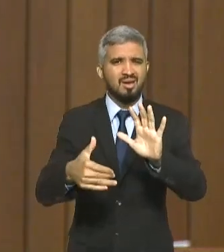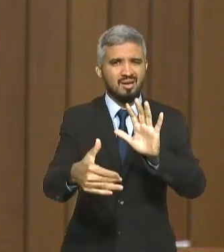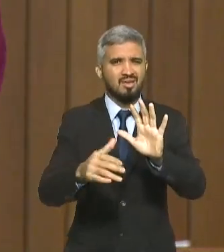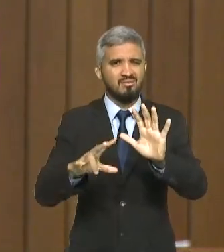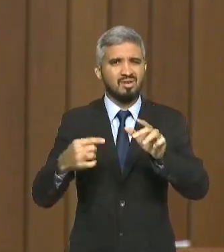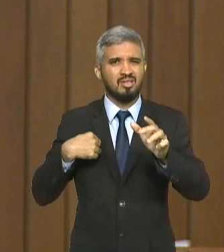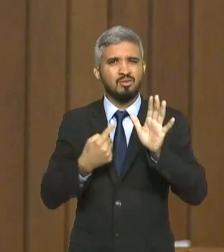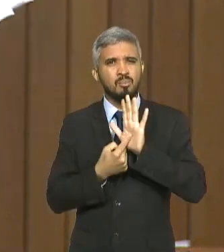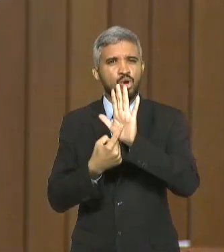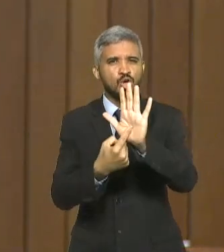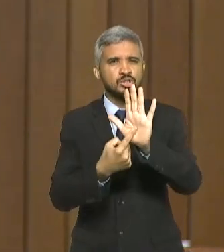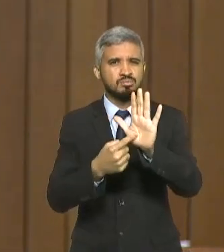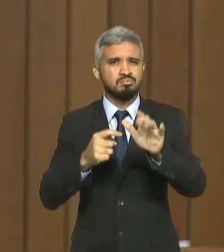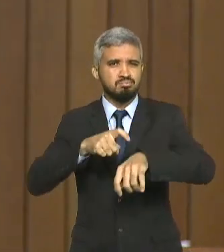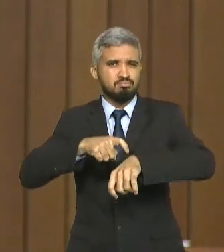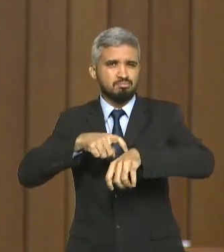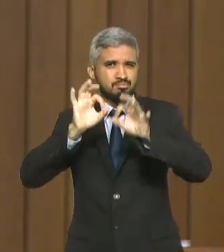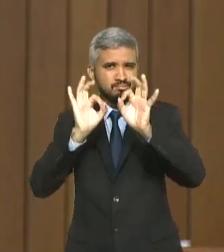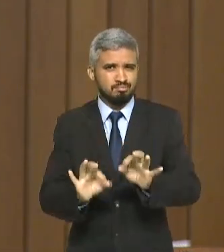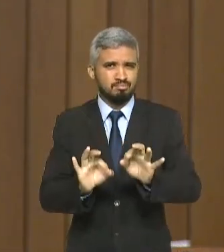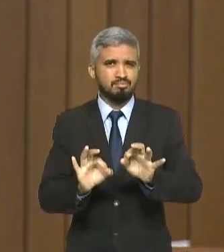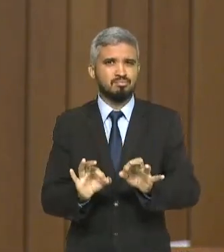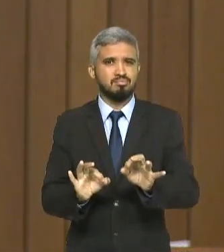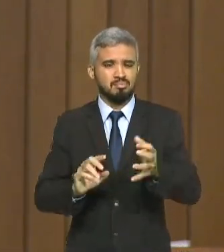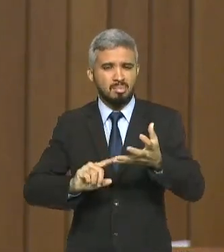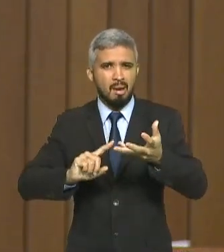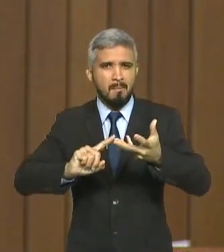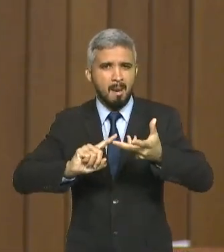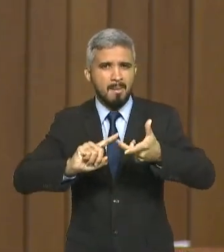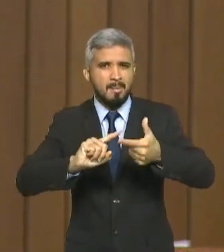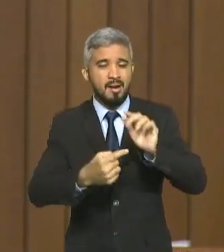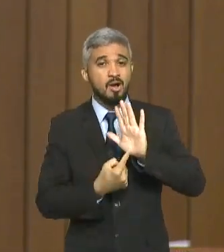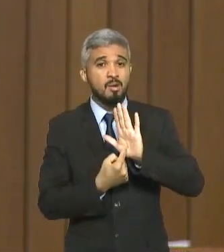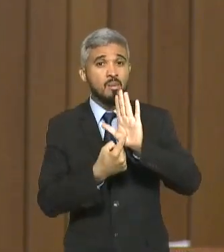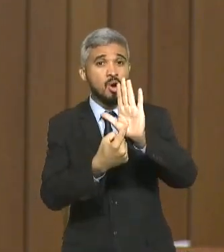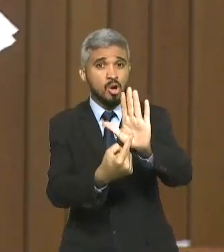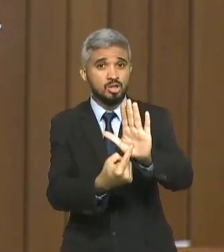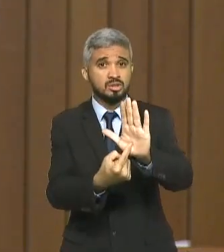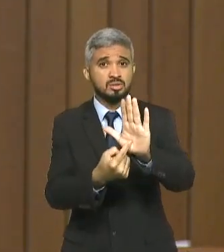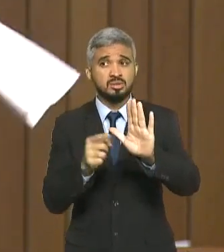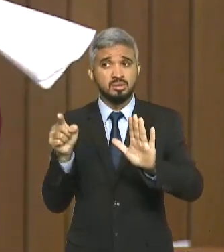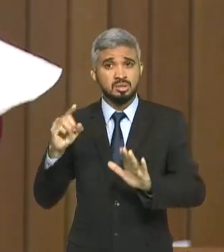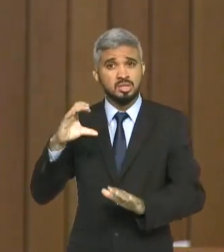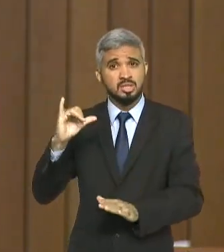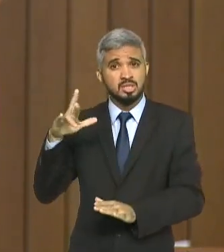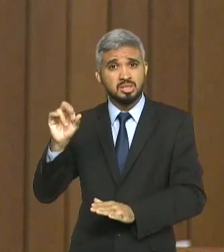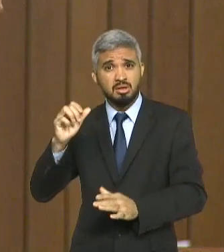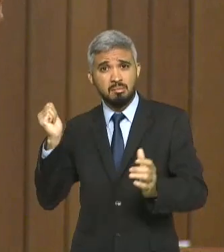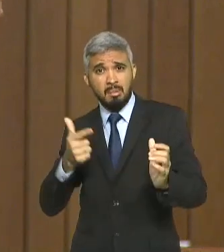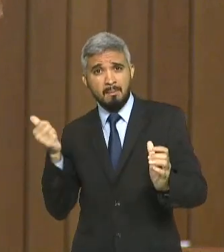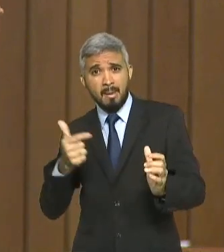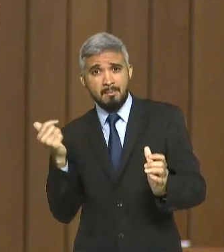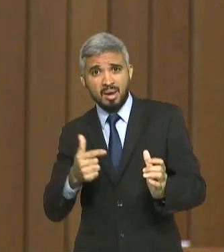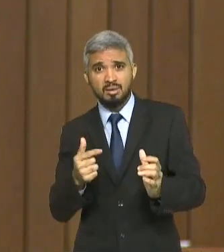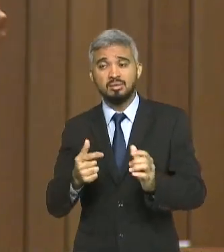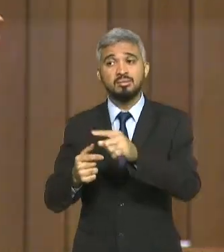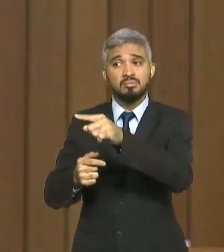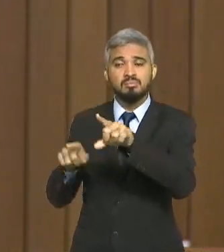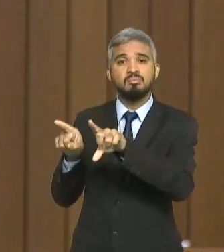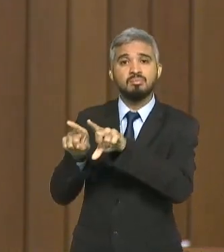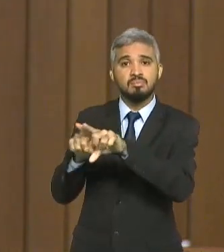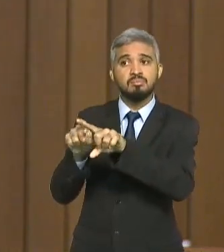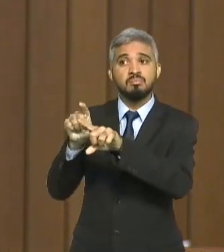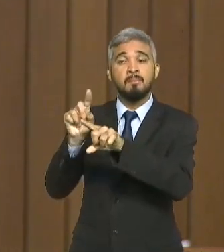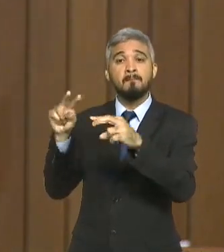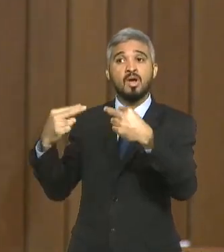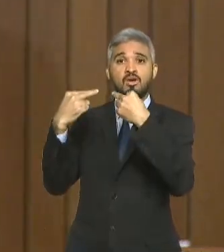um momento oportuno, onde eu vou poder mostrar aqui que antes da gente apontar, a gente deve olhar para o próprio umbigo, não é? Mas